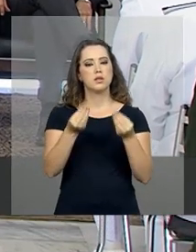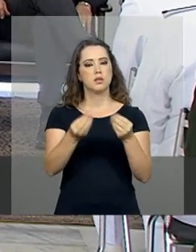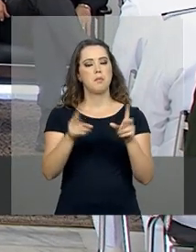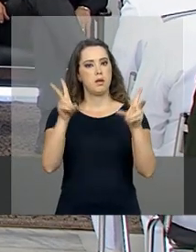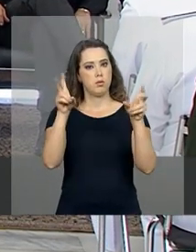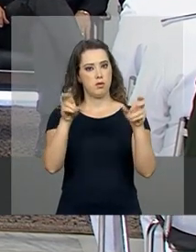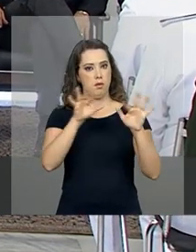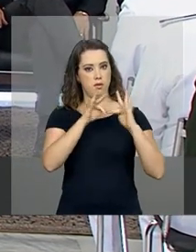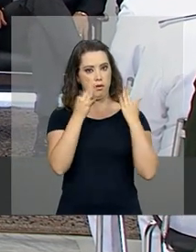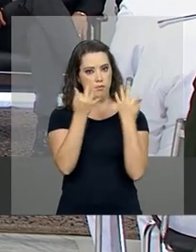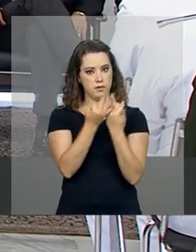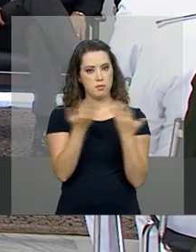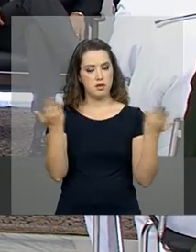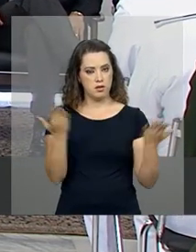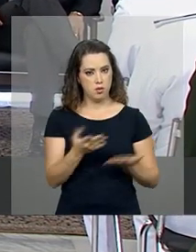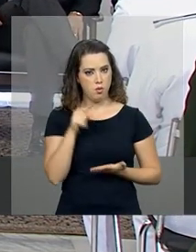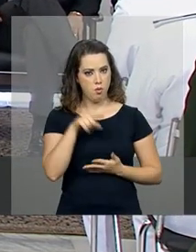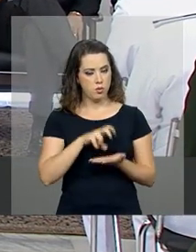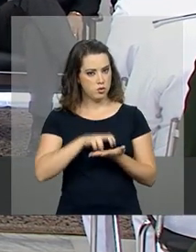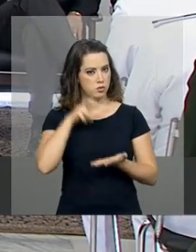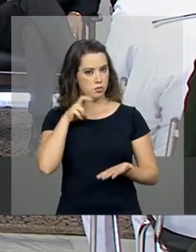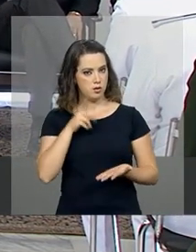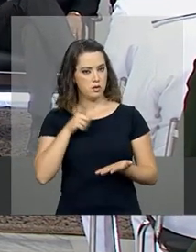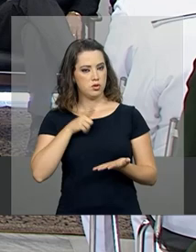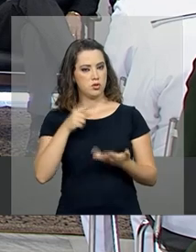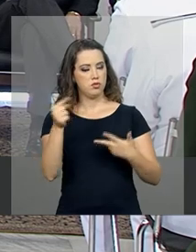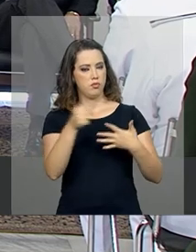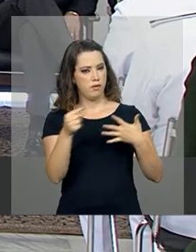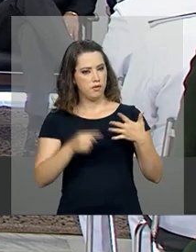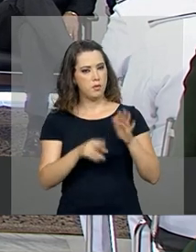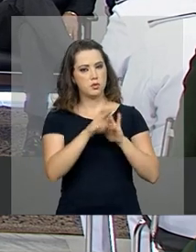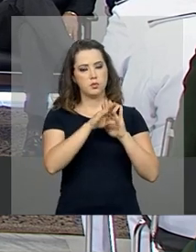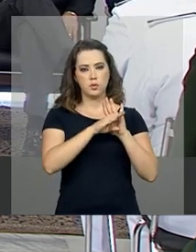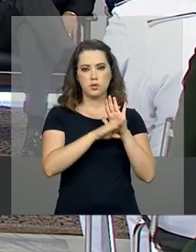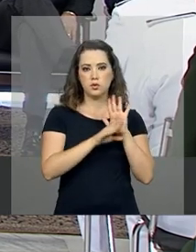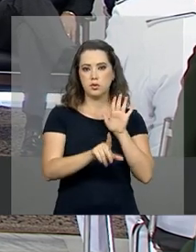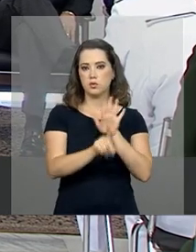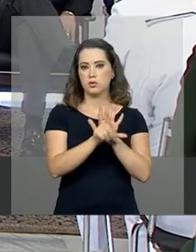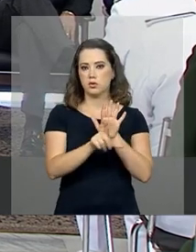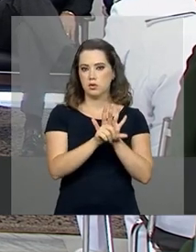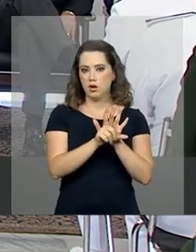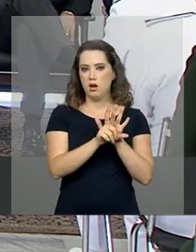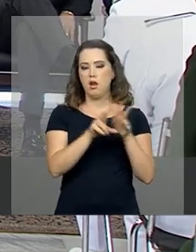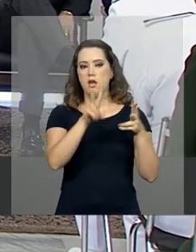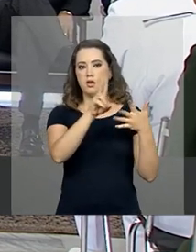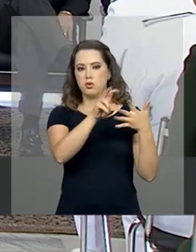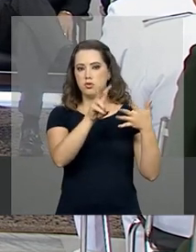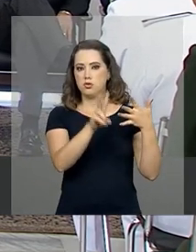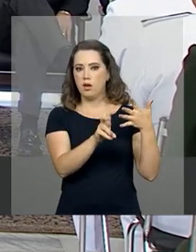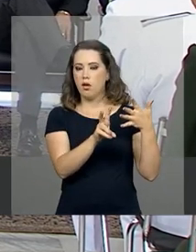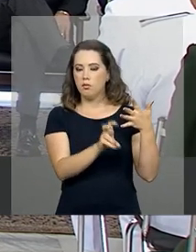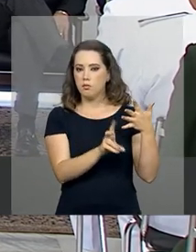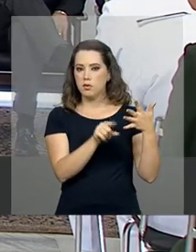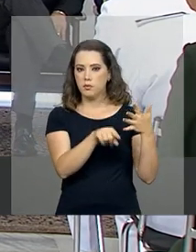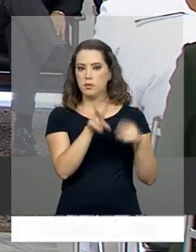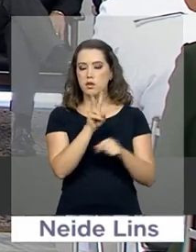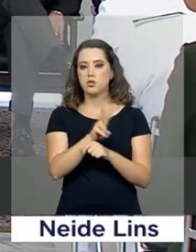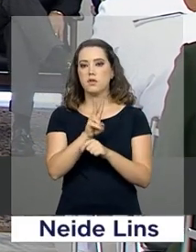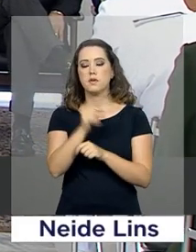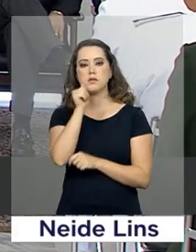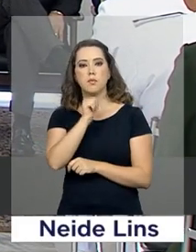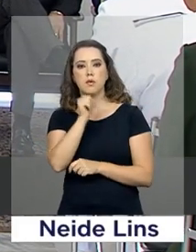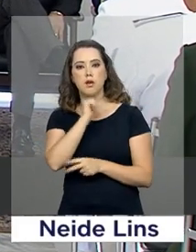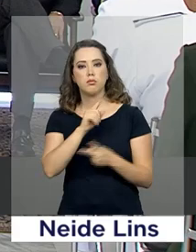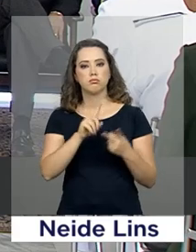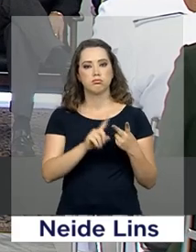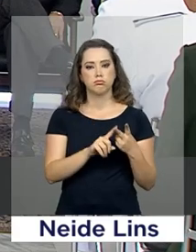família hoje pela manhã tivemos projetos de lei que tratam exatamente da defesa da mulher